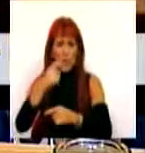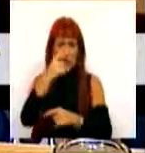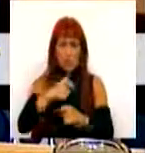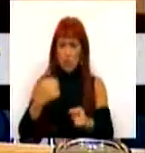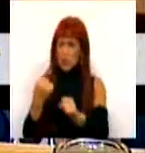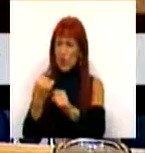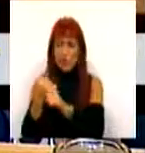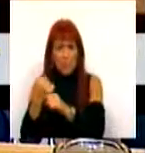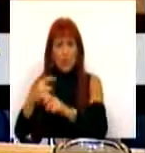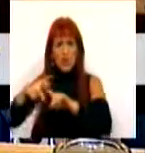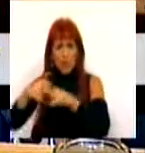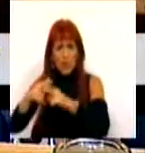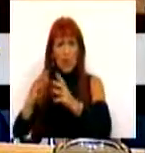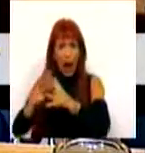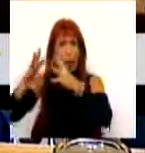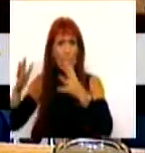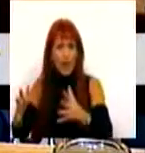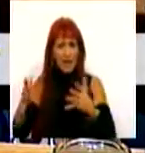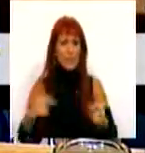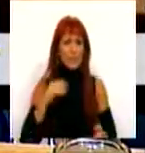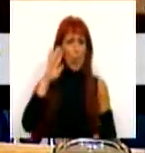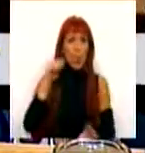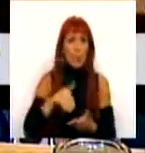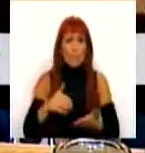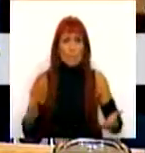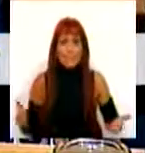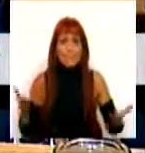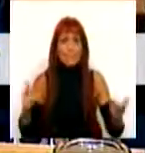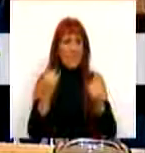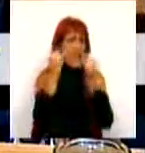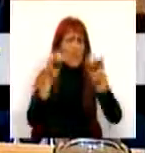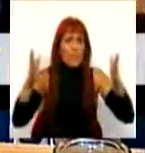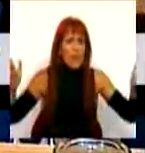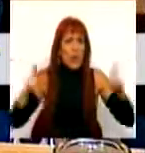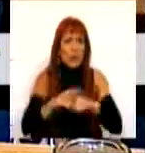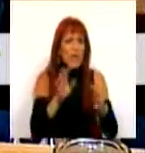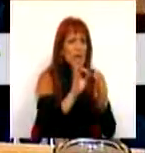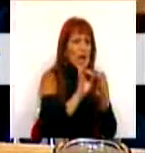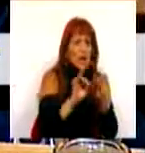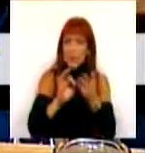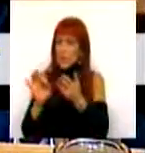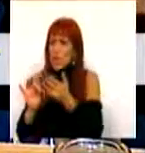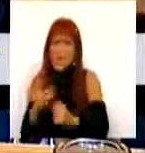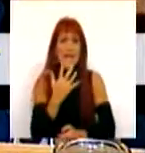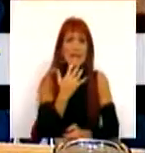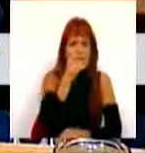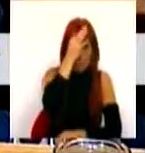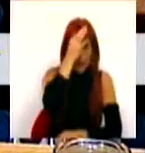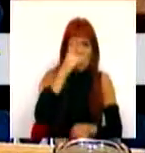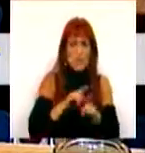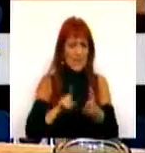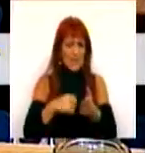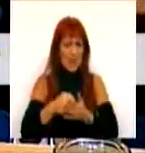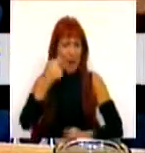operação e manutenção, aumenta, conclui-se assim que, independentemente destas características de rigor e tendo